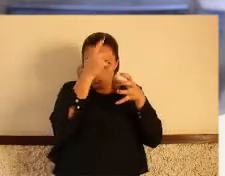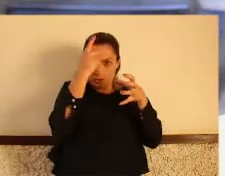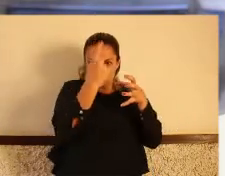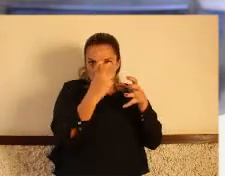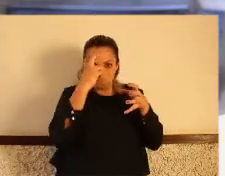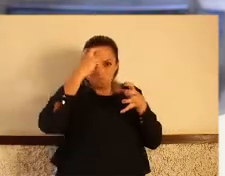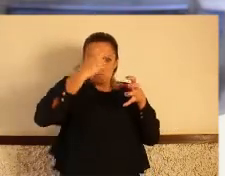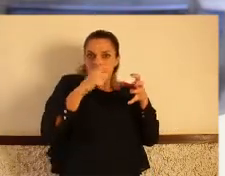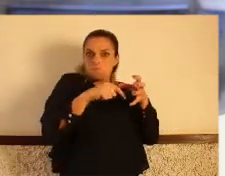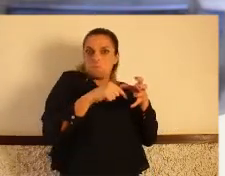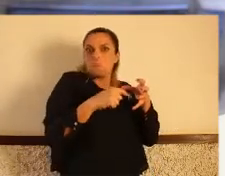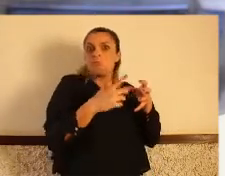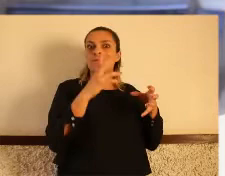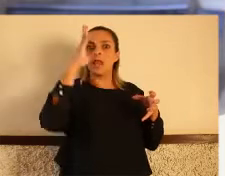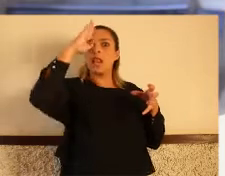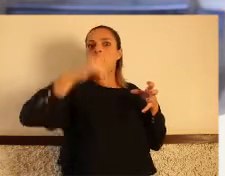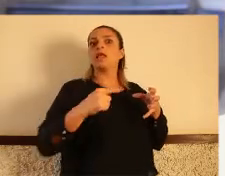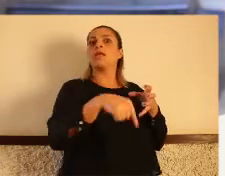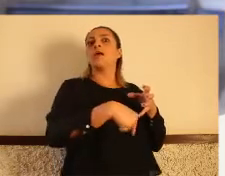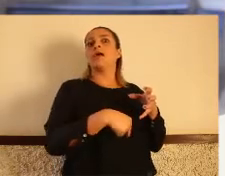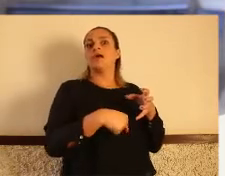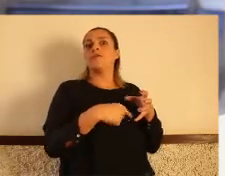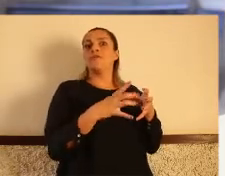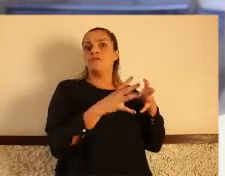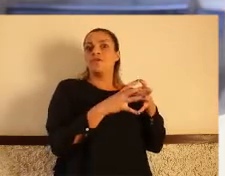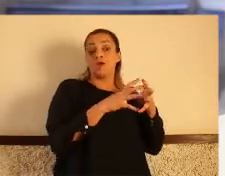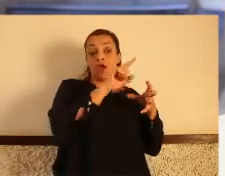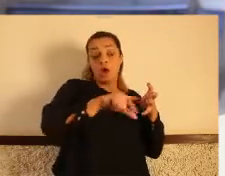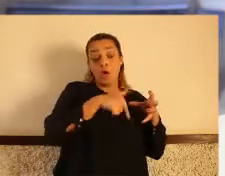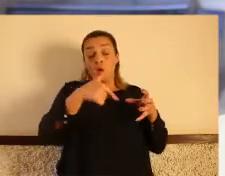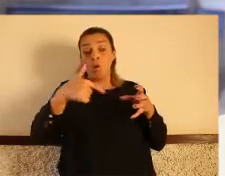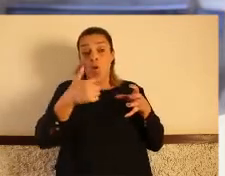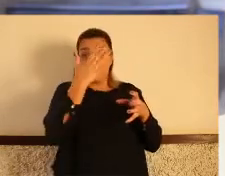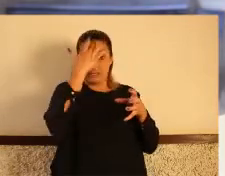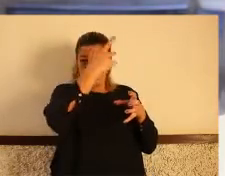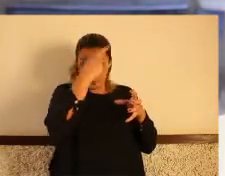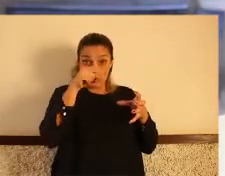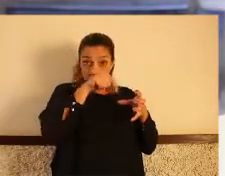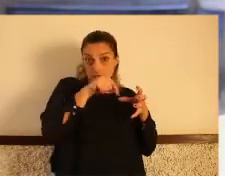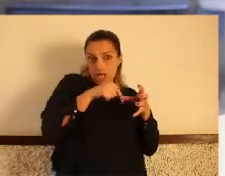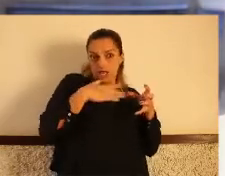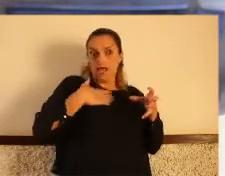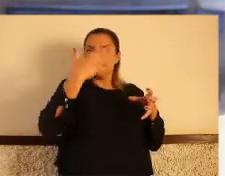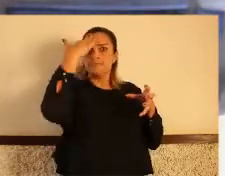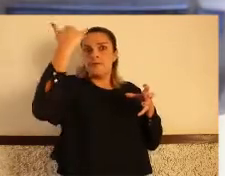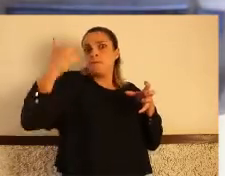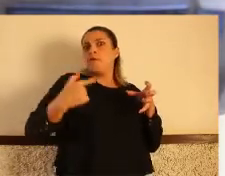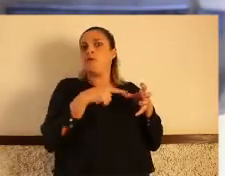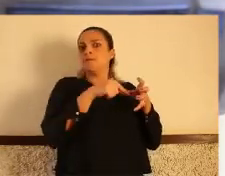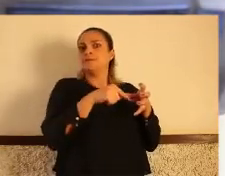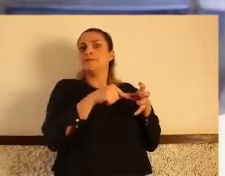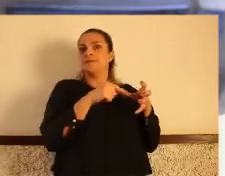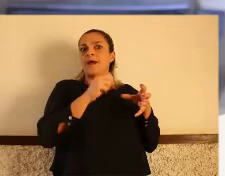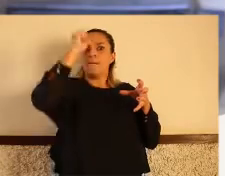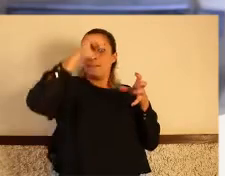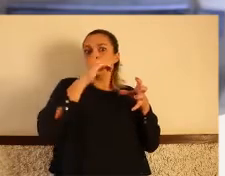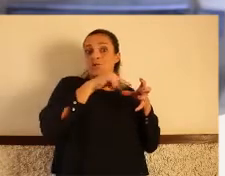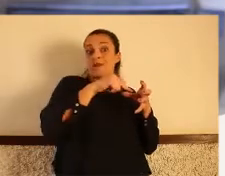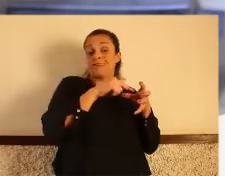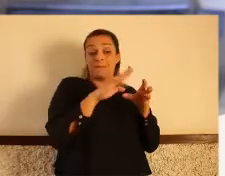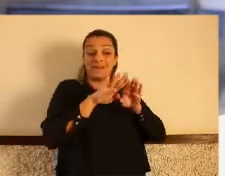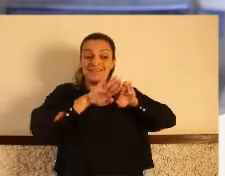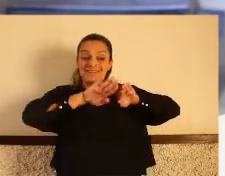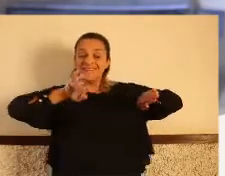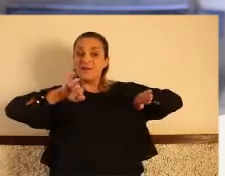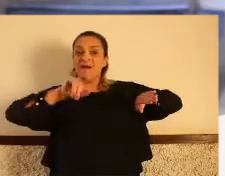de pessoas que lideravam um grupo de privilegiados para exercerem funções que não estivessem